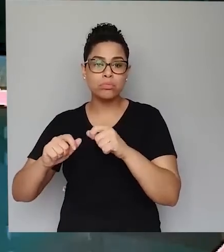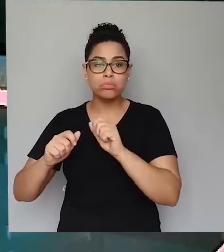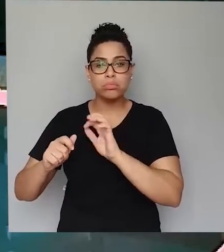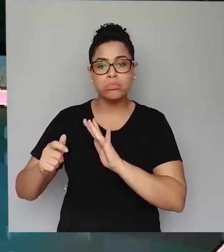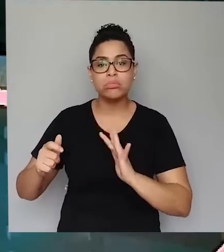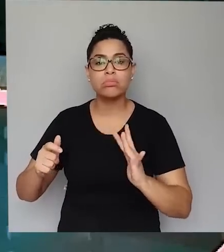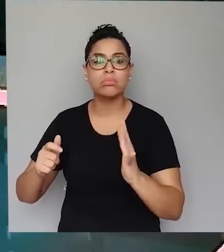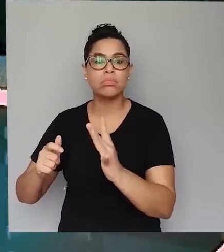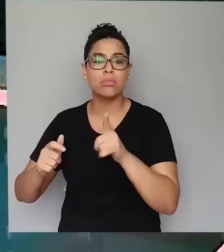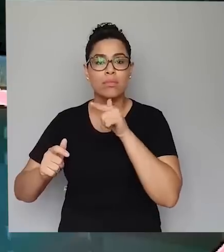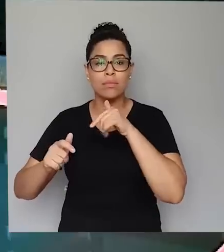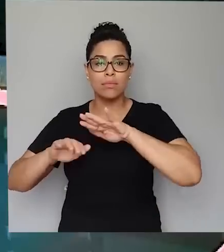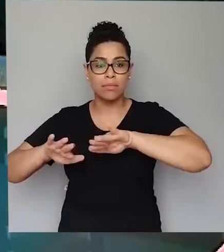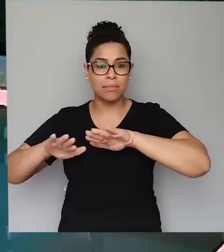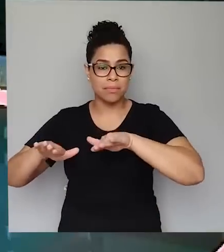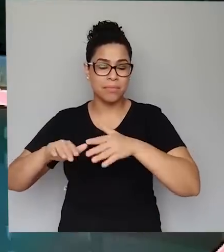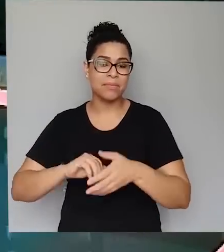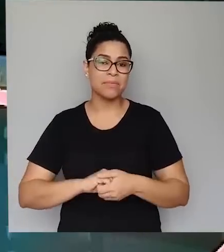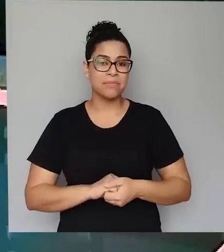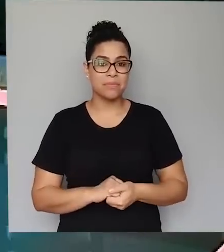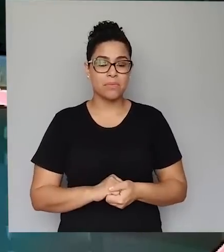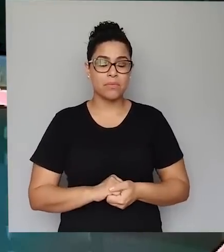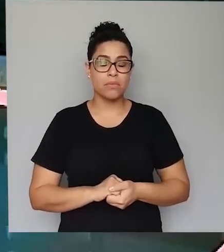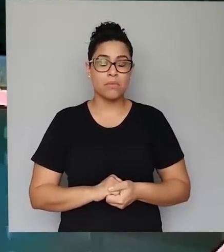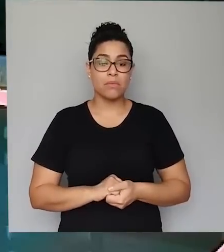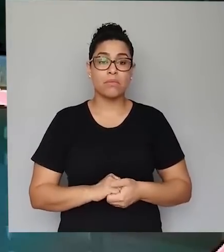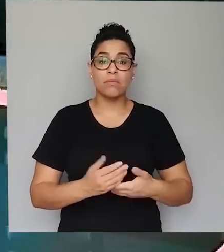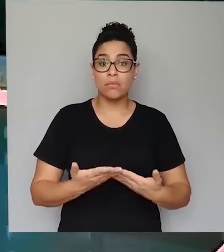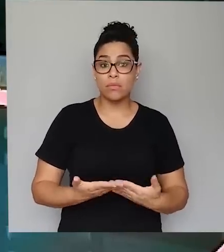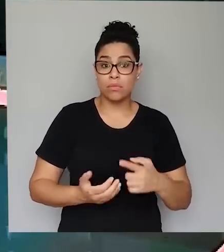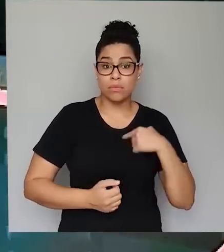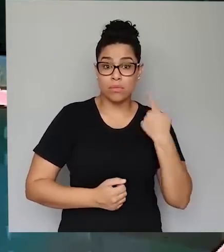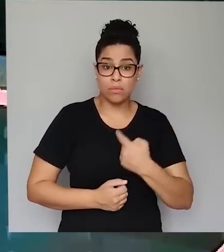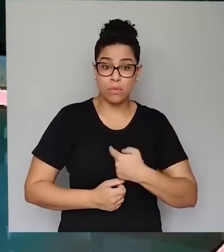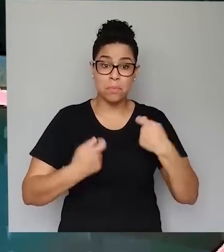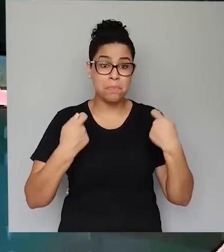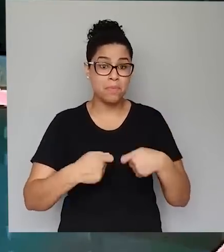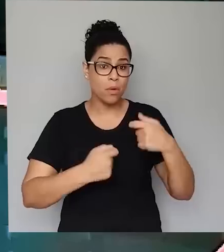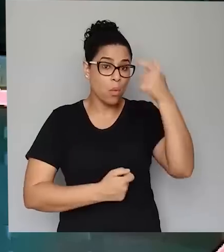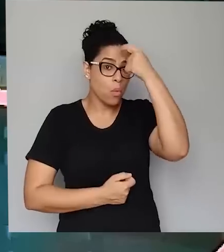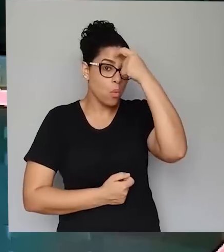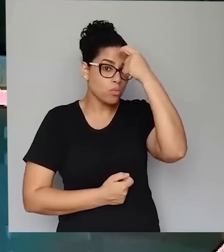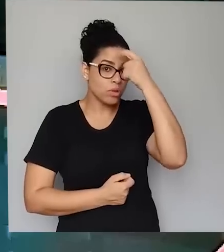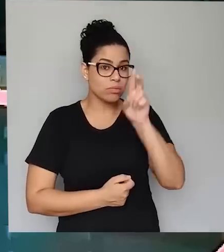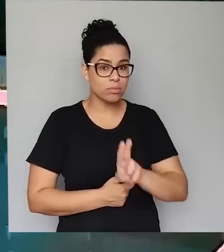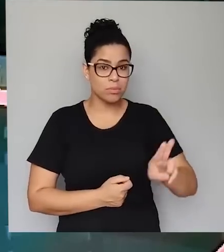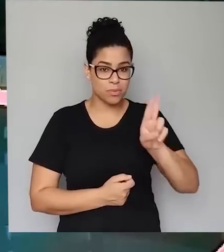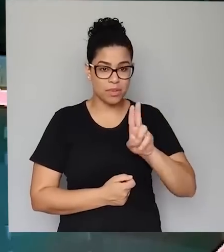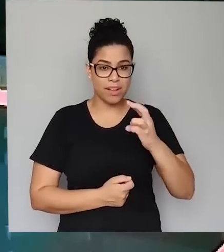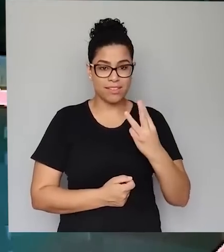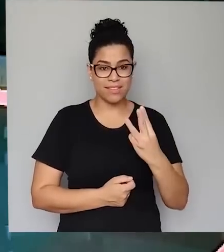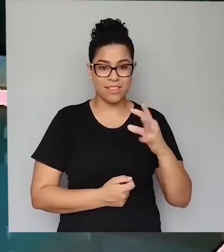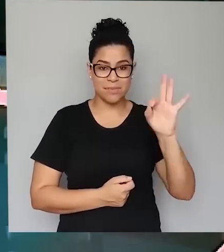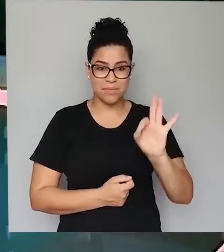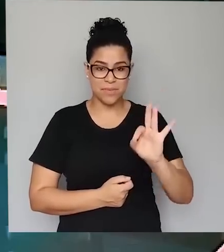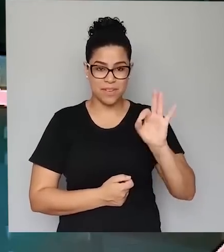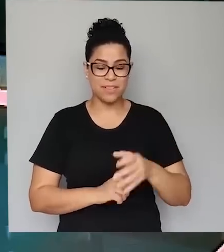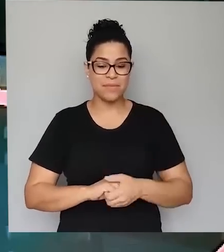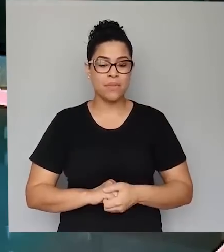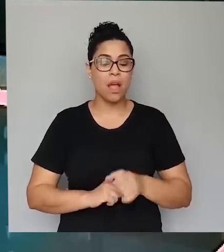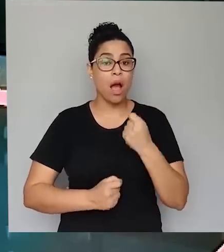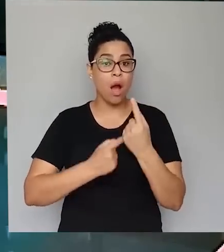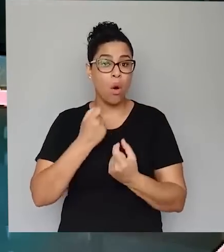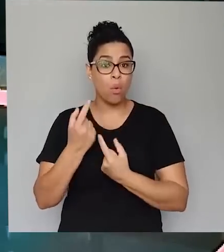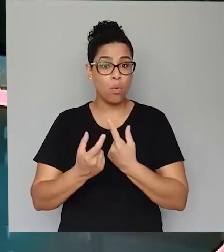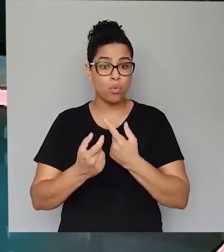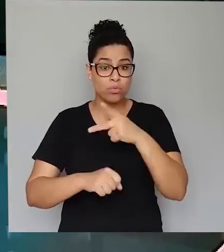que sobra para nós deve ser consumido com muita consciência. Há países na América onde os